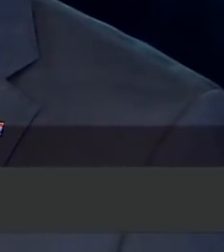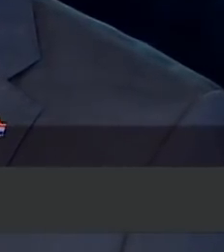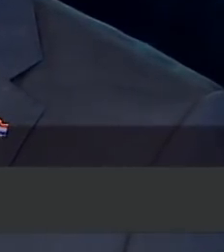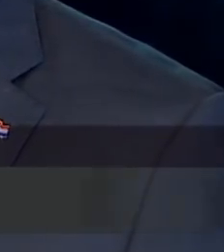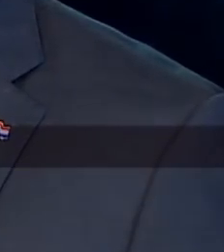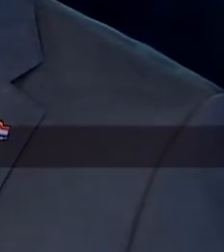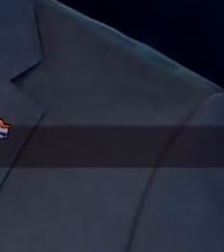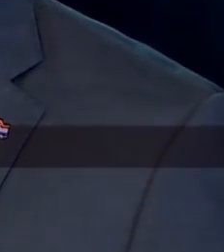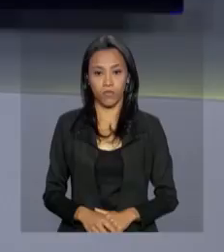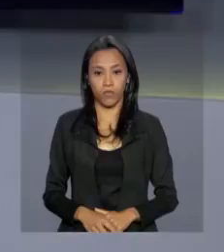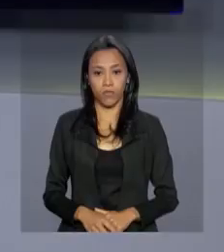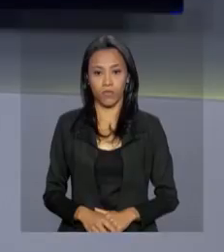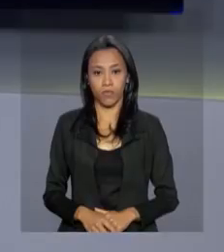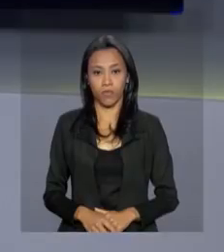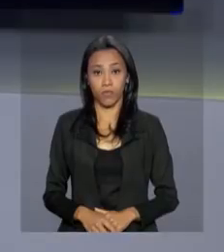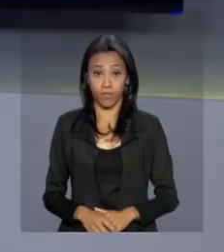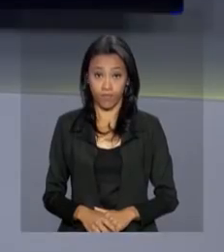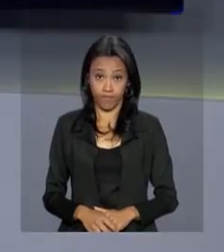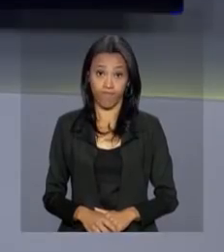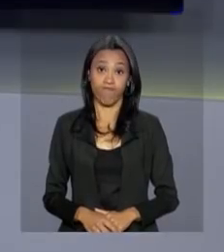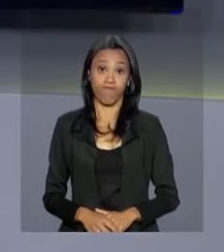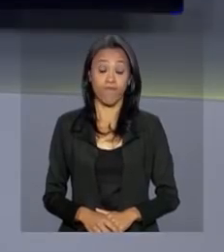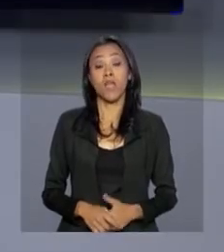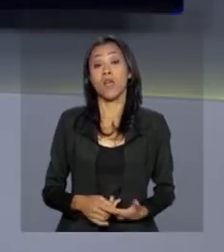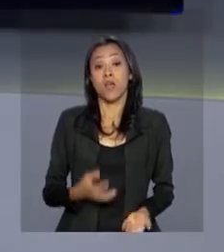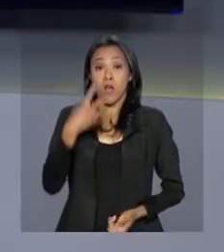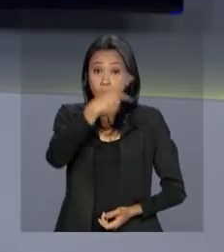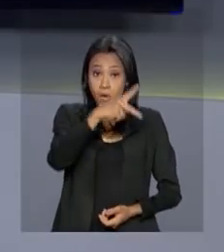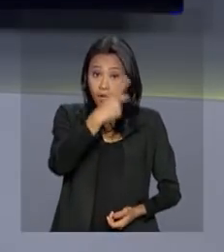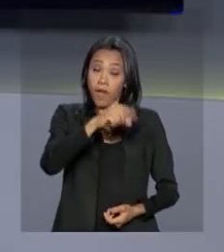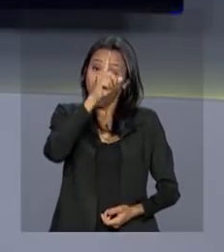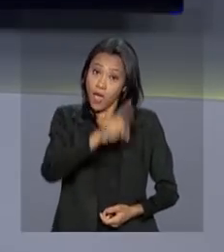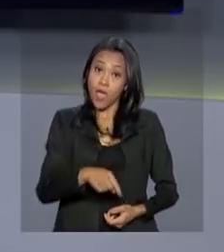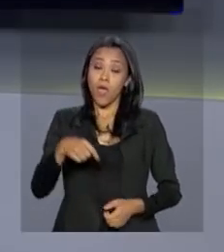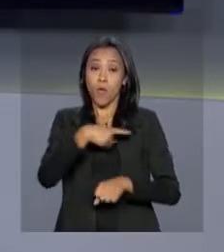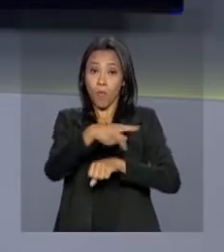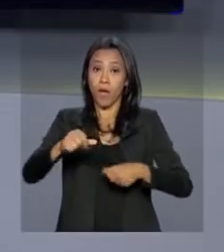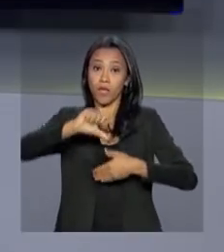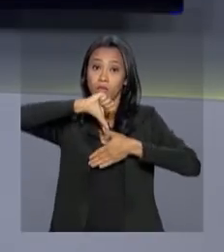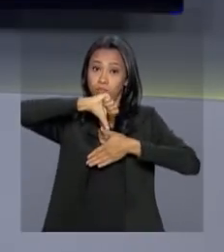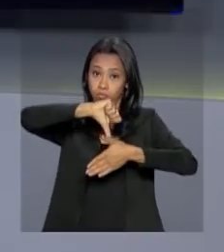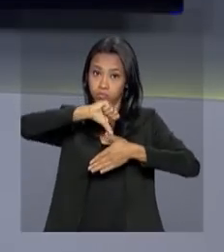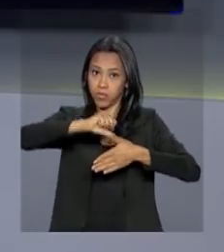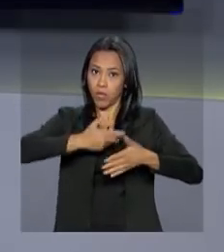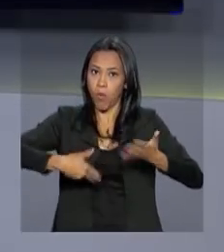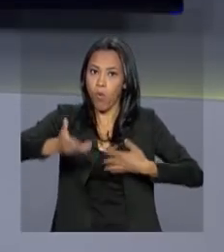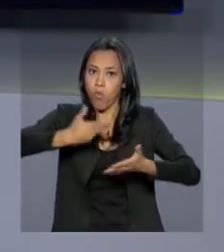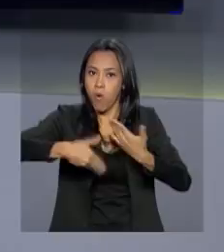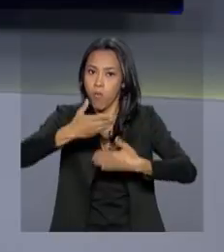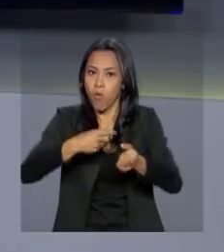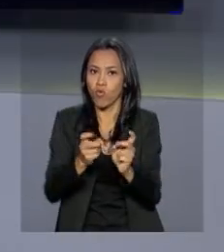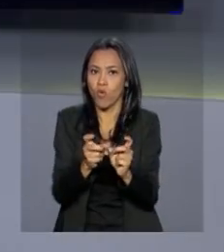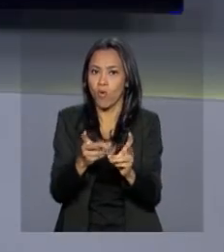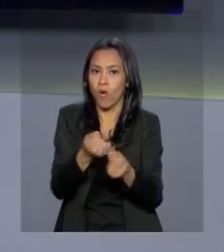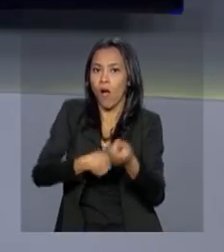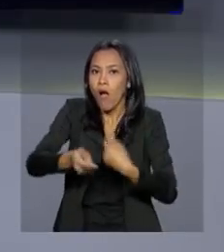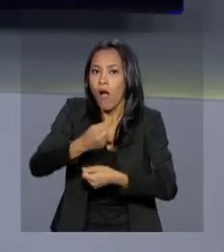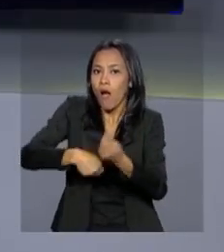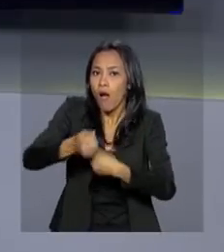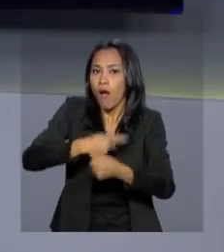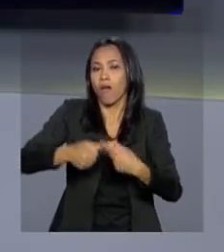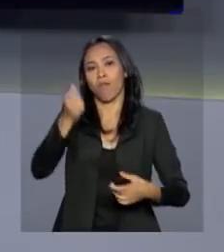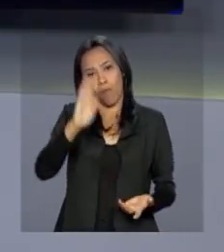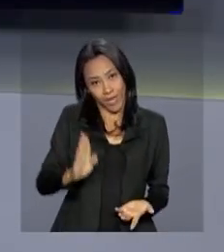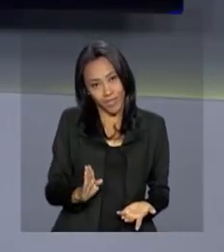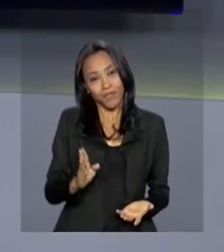mer interal o Paraguai país sulamericano que mantém grande movimentação comercial com o Brasil você vai